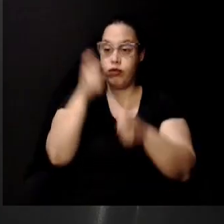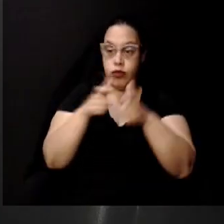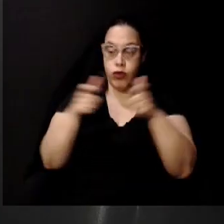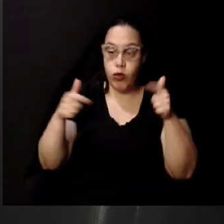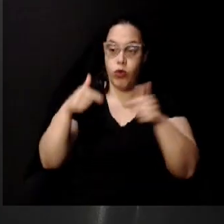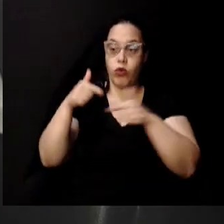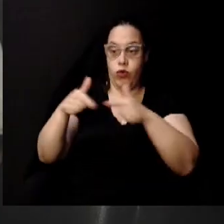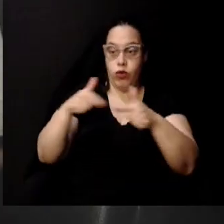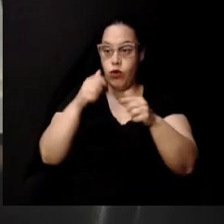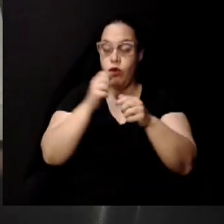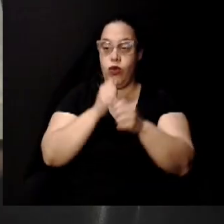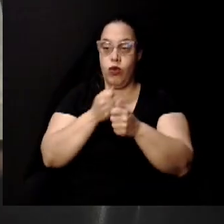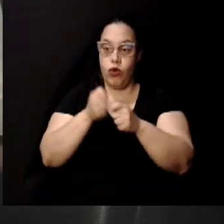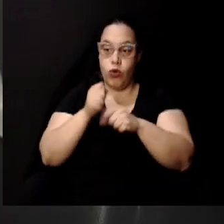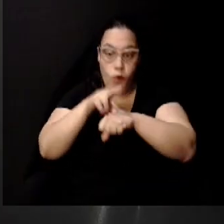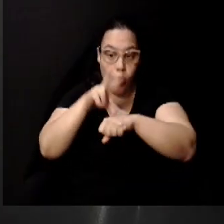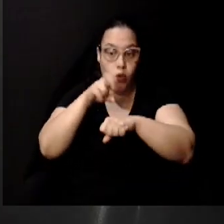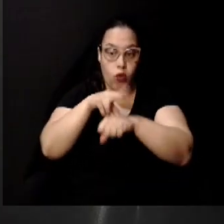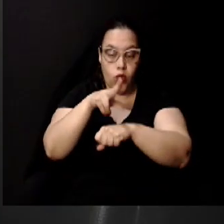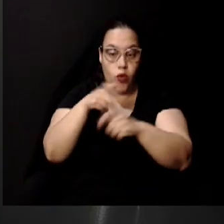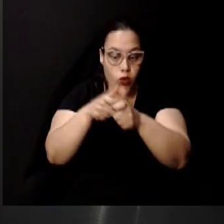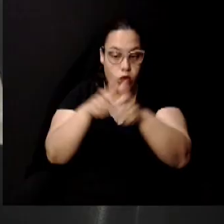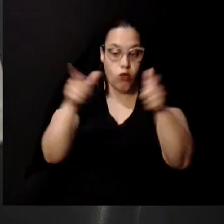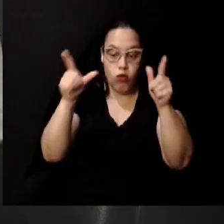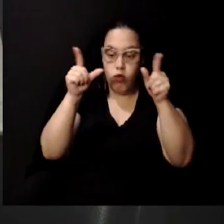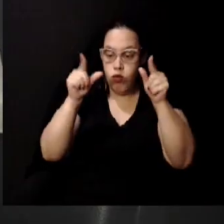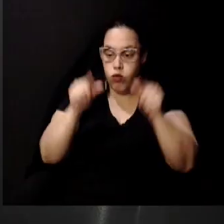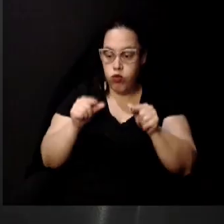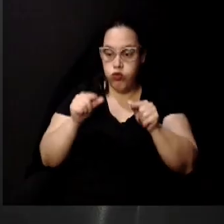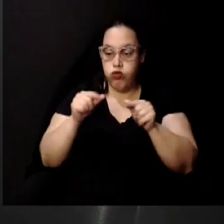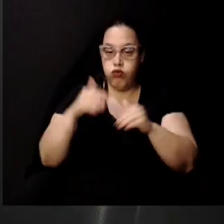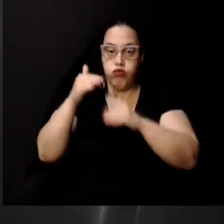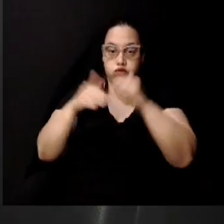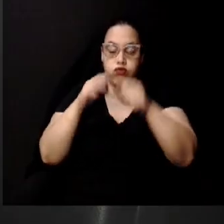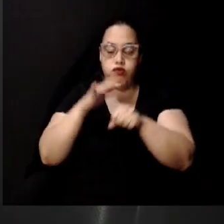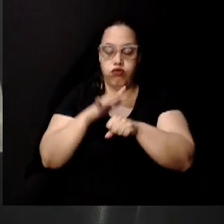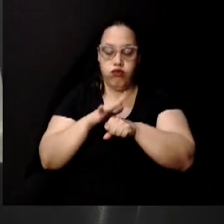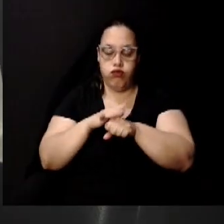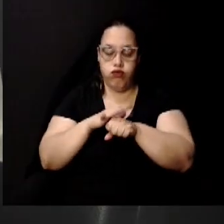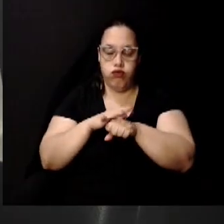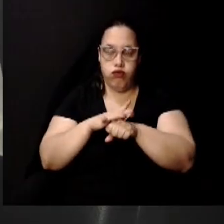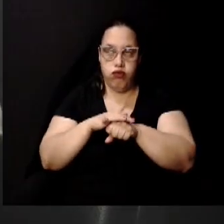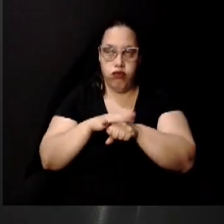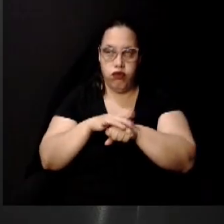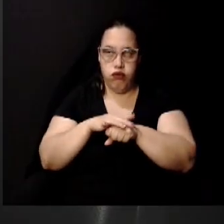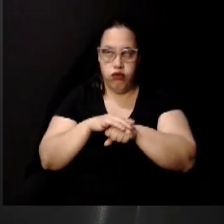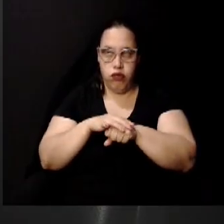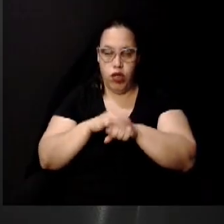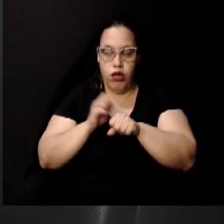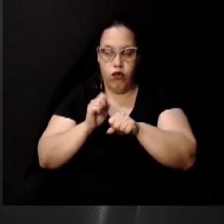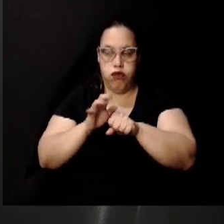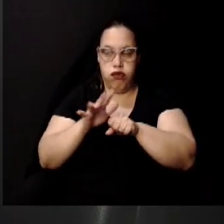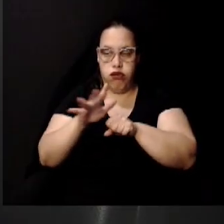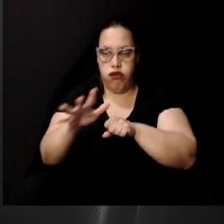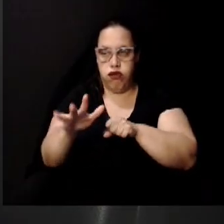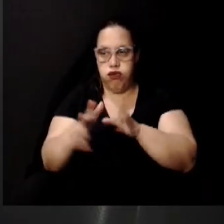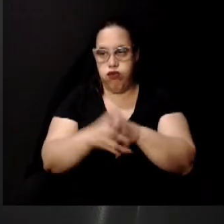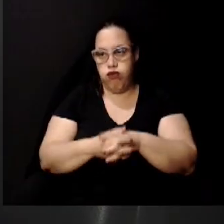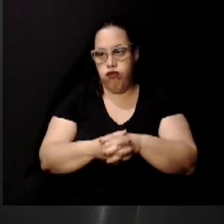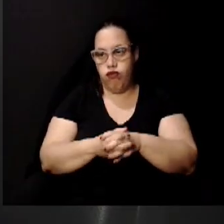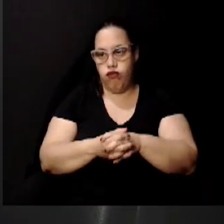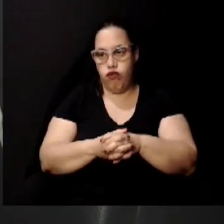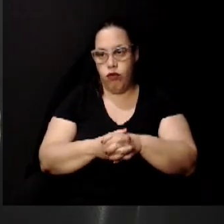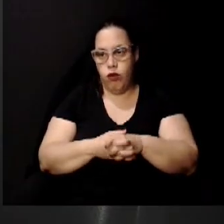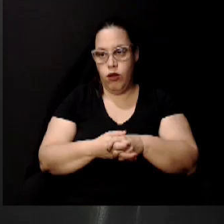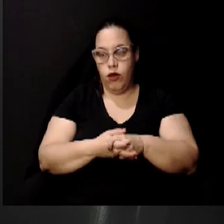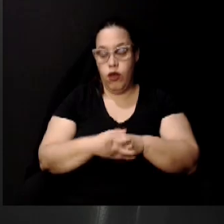que você consiga diminuir esse processo de adoecimento que é epidêmico. Porque assim, as pessoas estão ficando... O